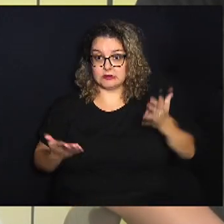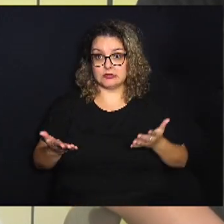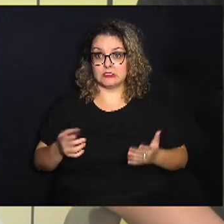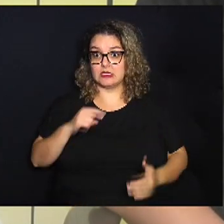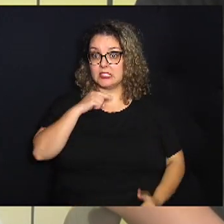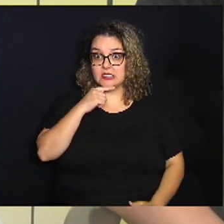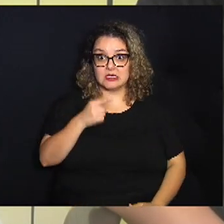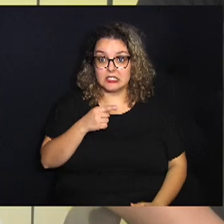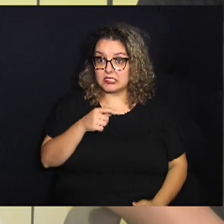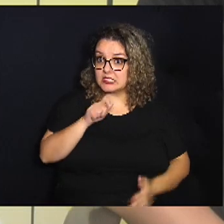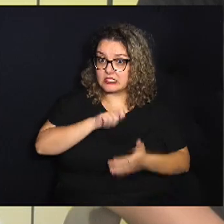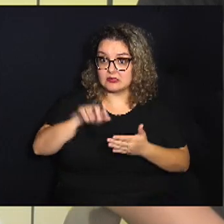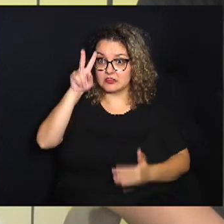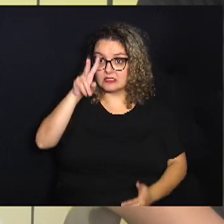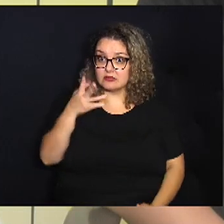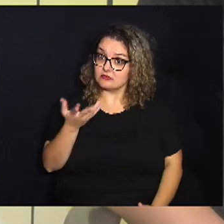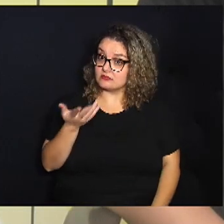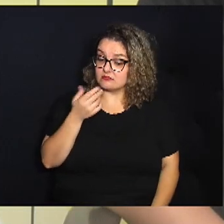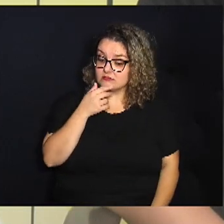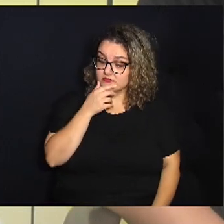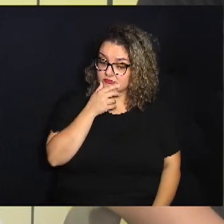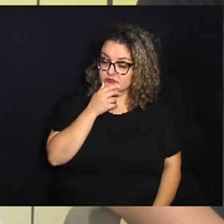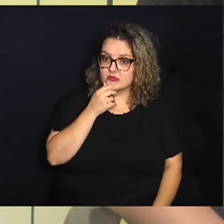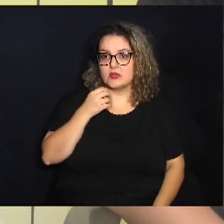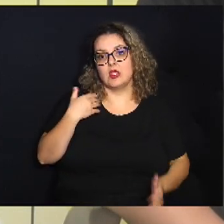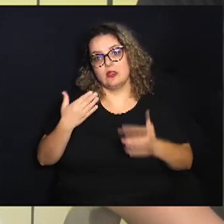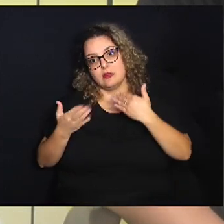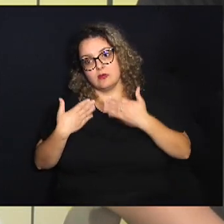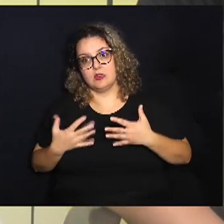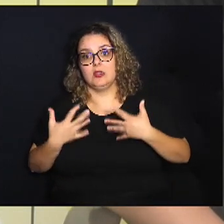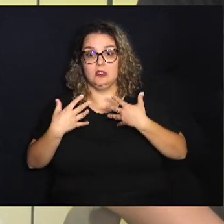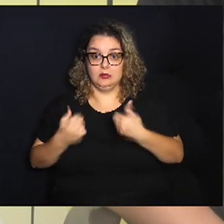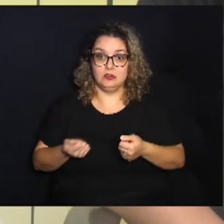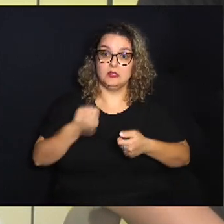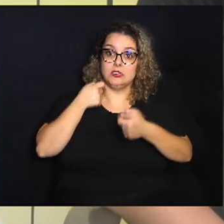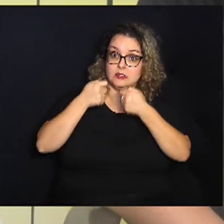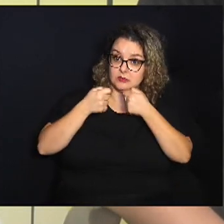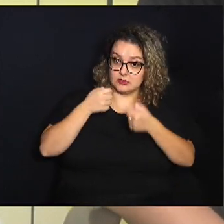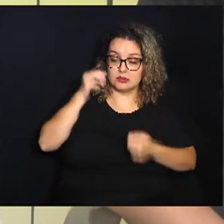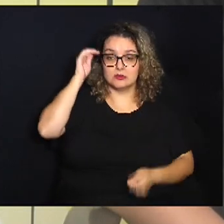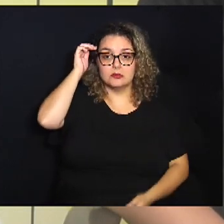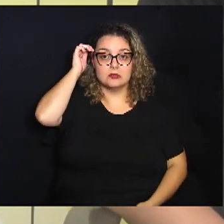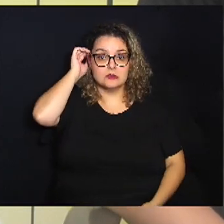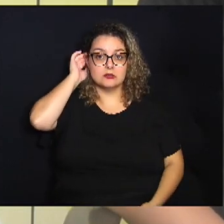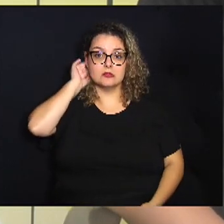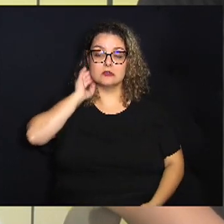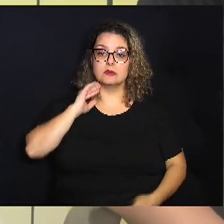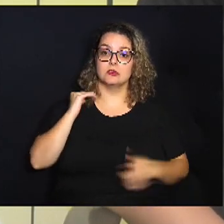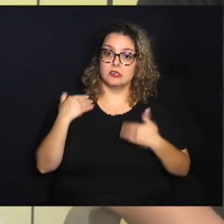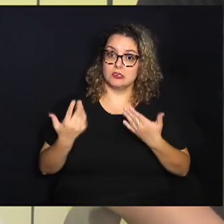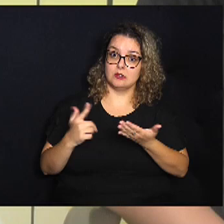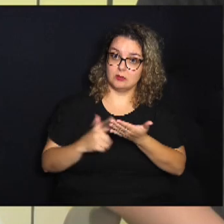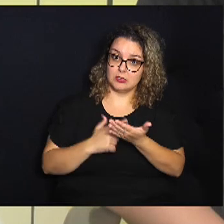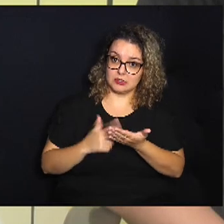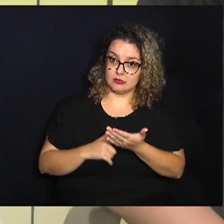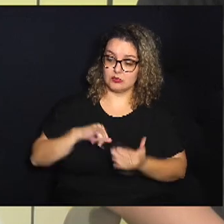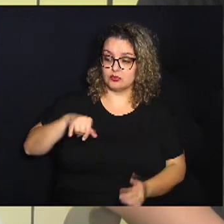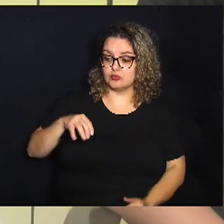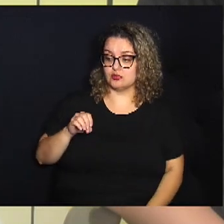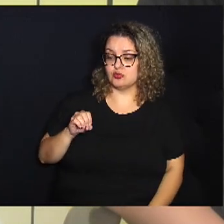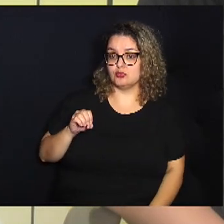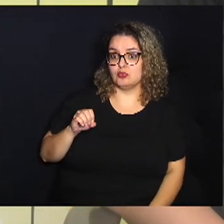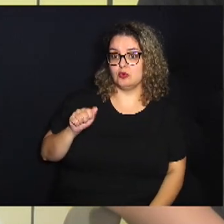escreveu a história dele, será? E a gente conversou, ele topou dar as entrevistas. Então o livro do Joaquim é meio